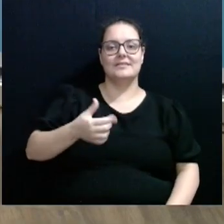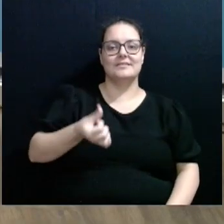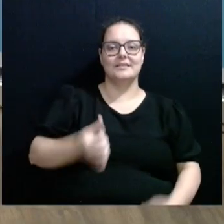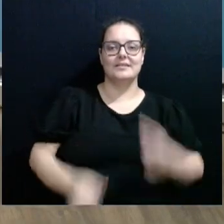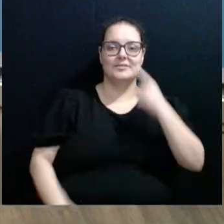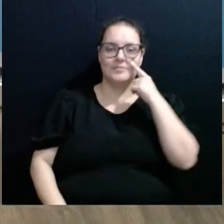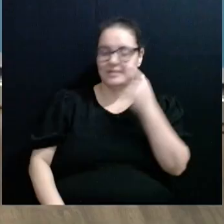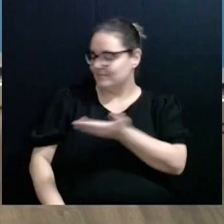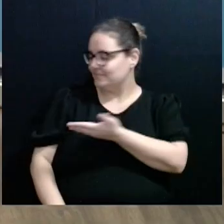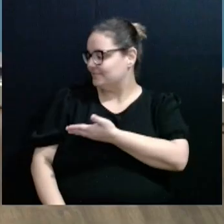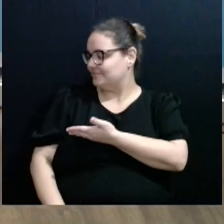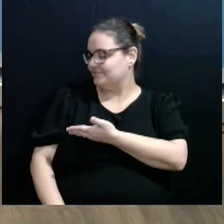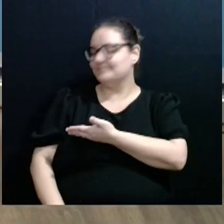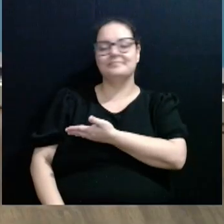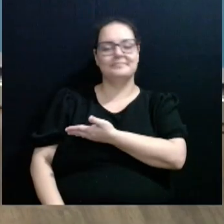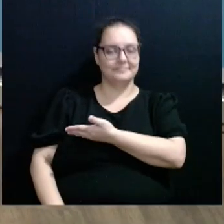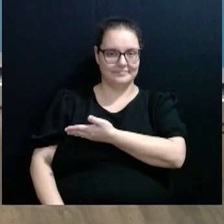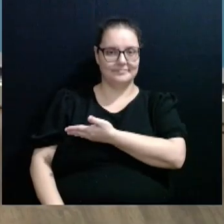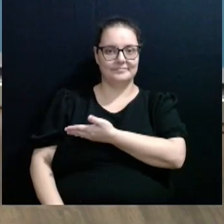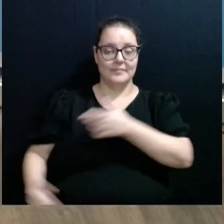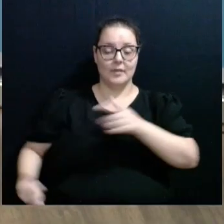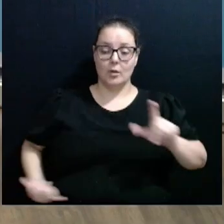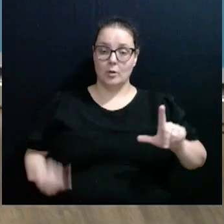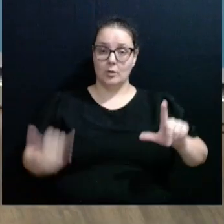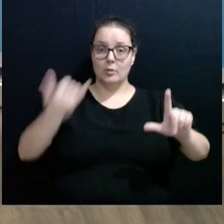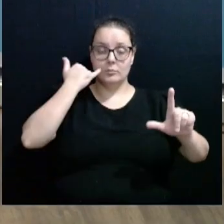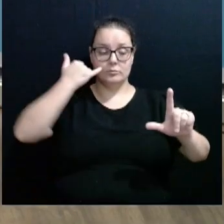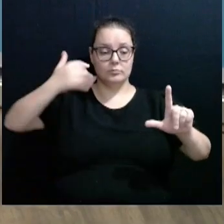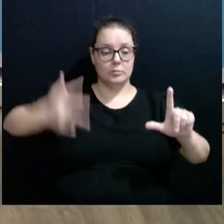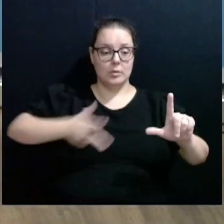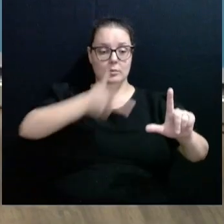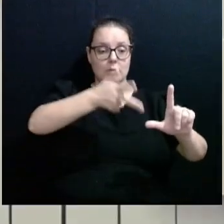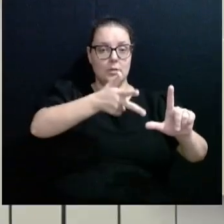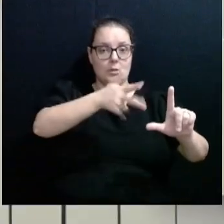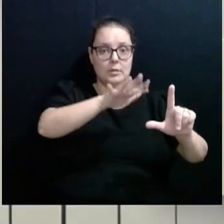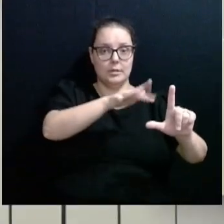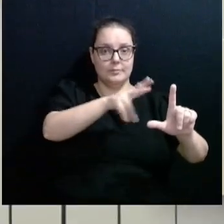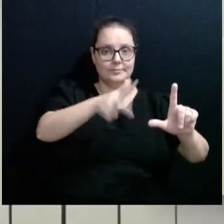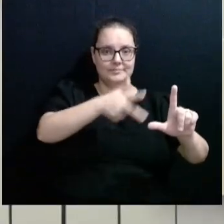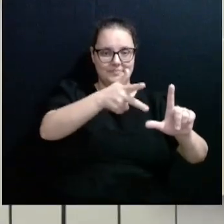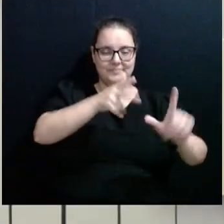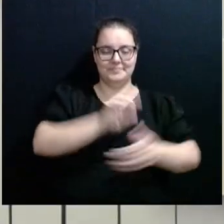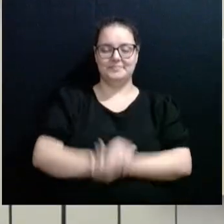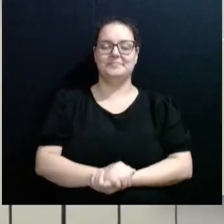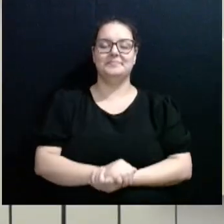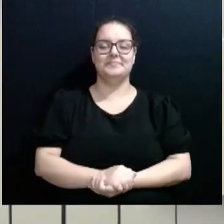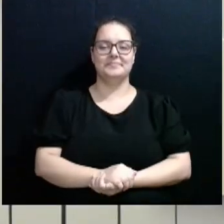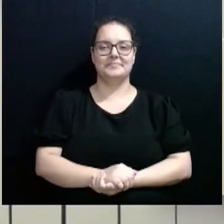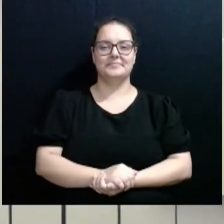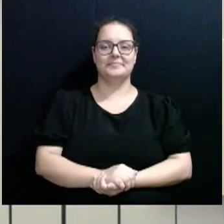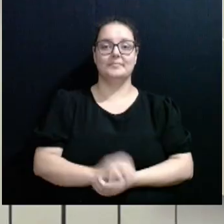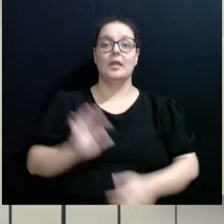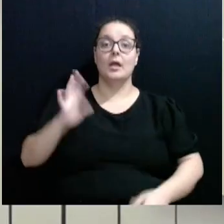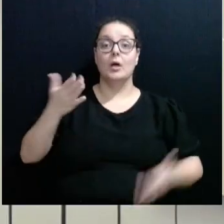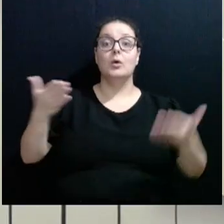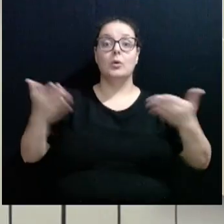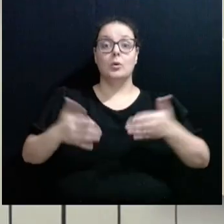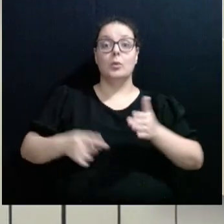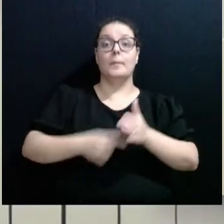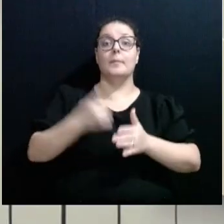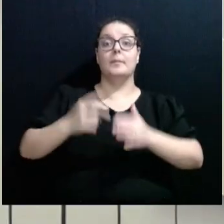978293776, ou com a câmera do seu celular apontada para o QR Code. Acontece hoje o primeiro Feirão de